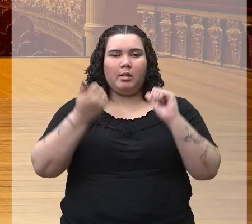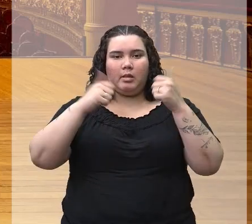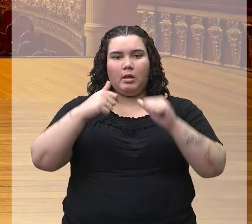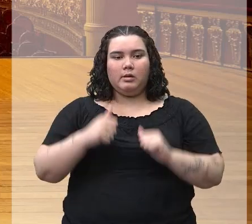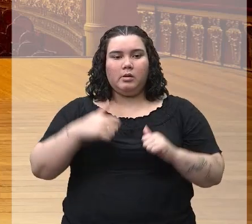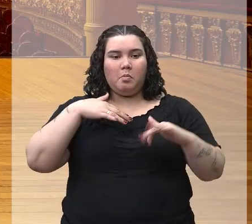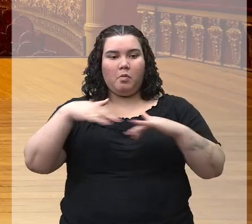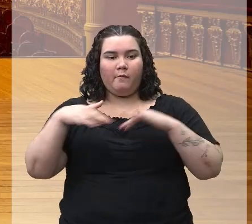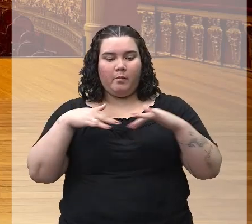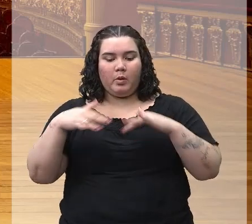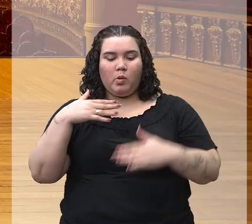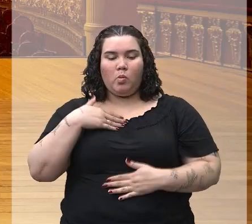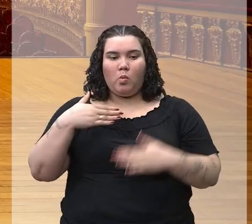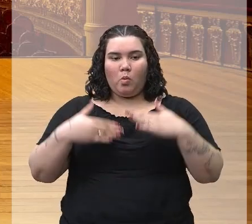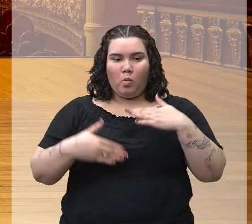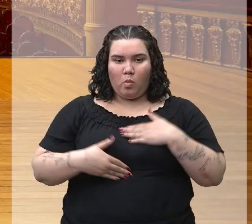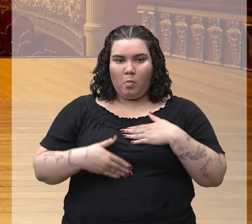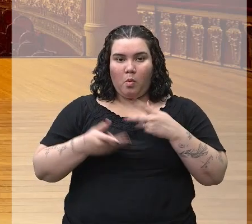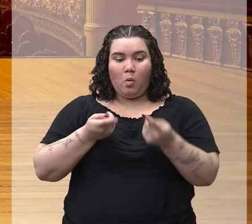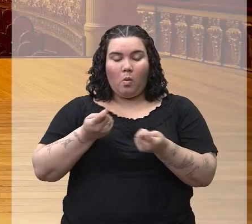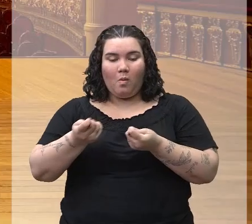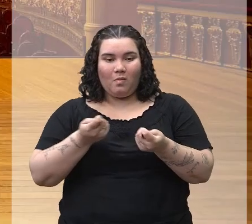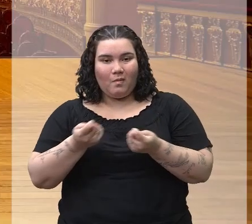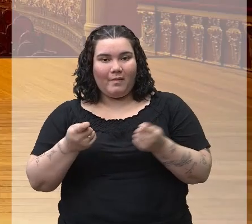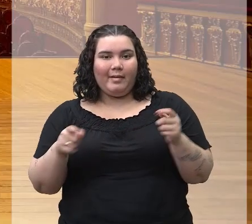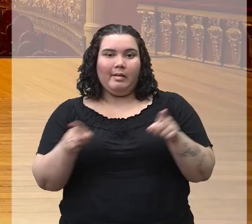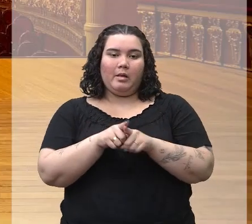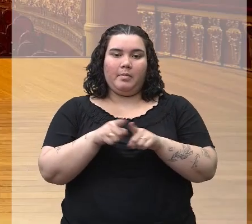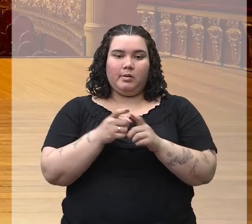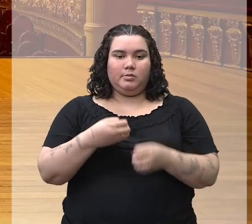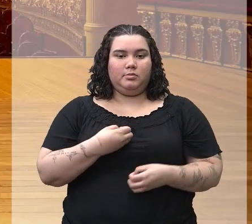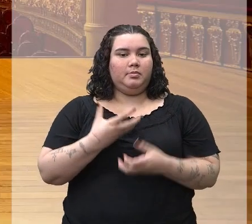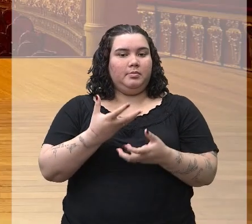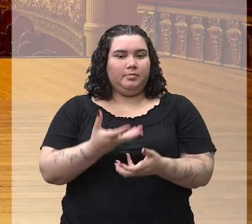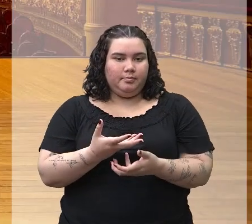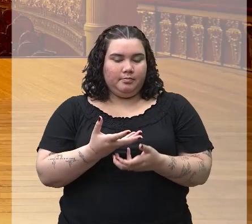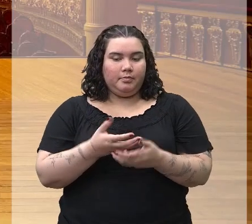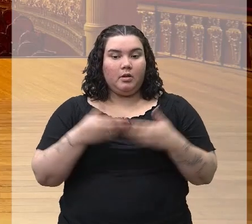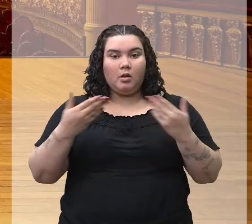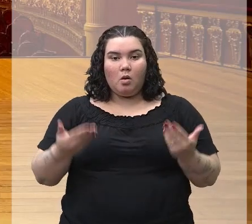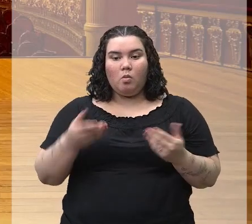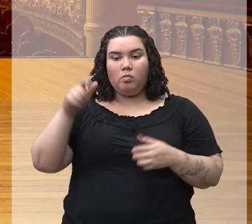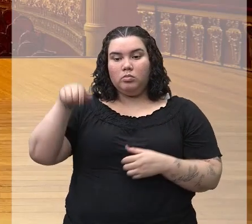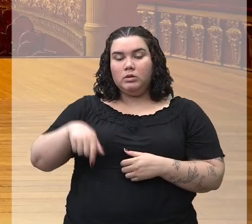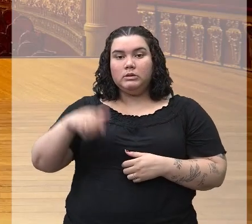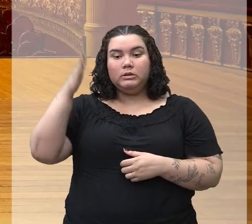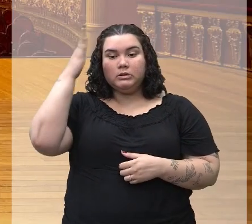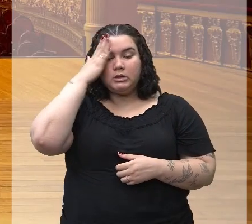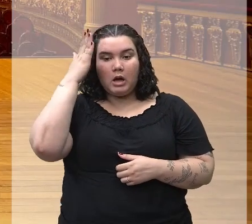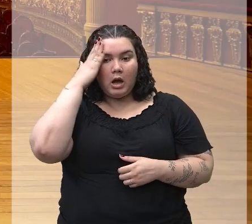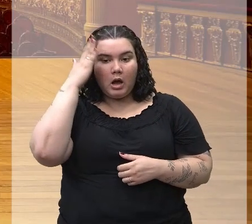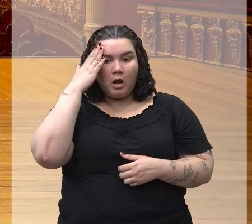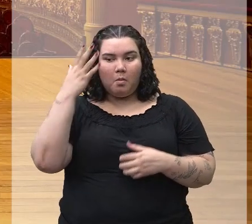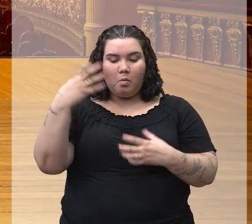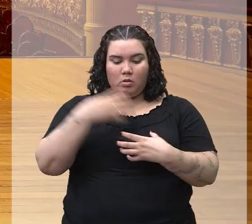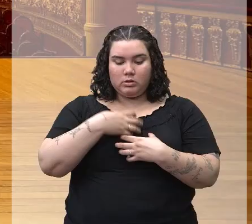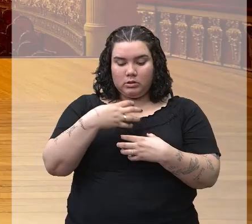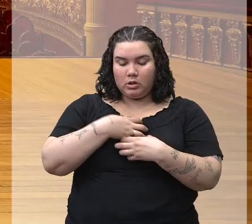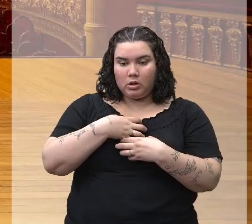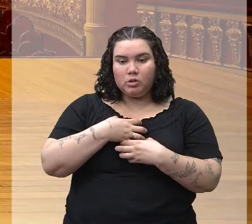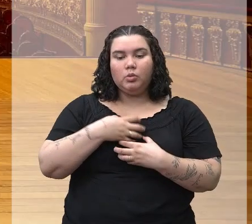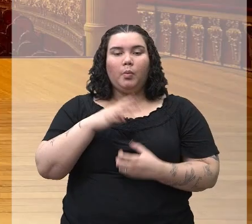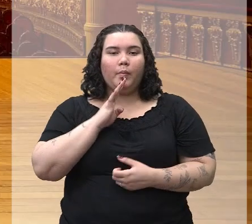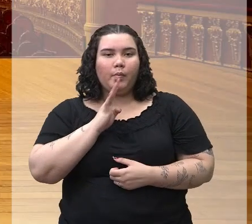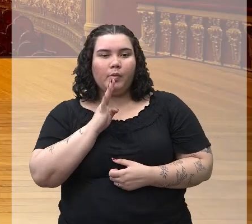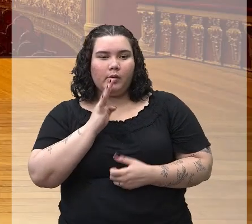controle e expressão do corpo. Então, a partir do momento que o ator tem consciência do seu corpo, ele conhece